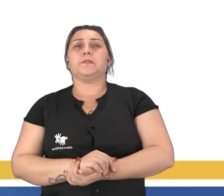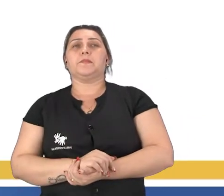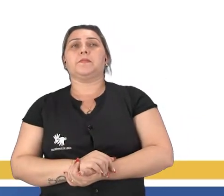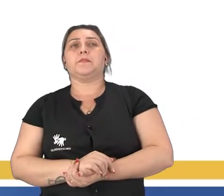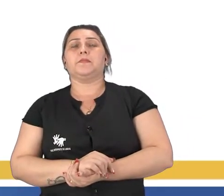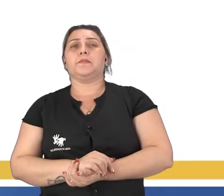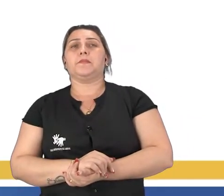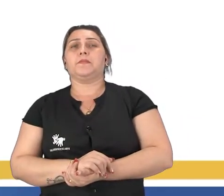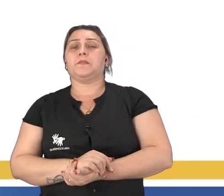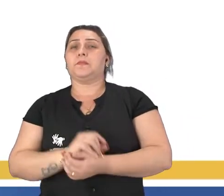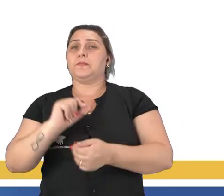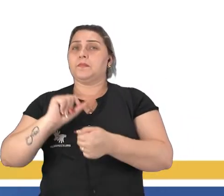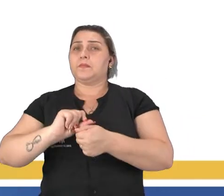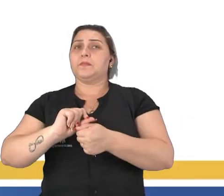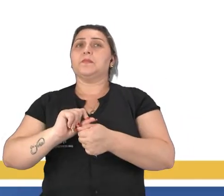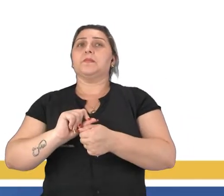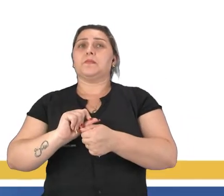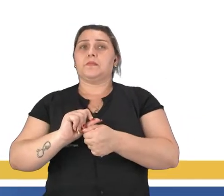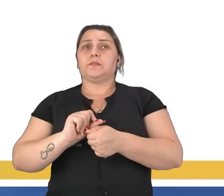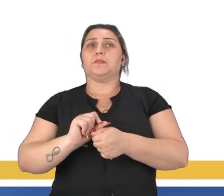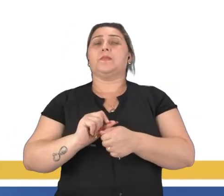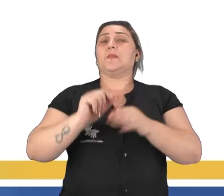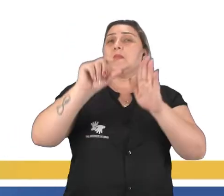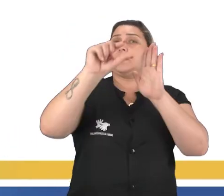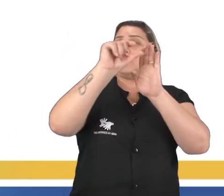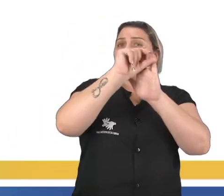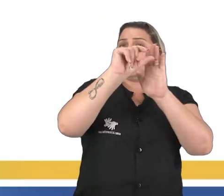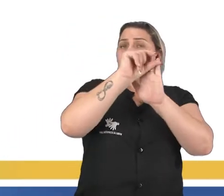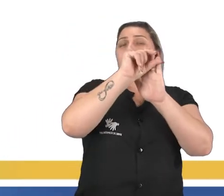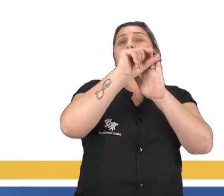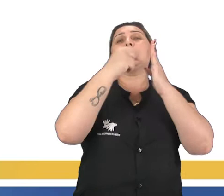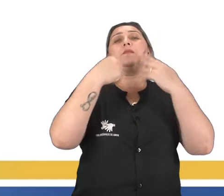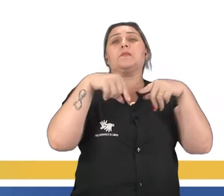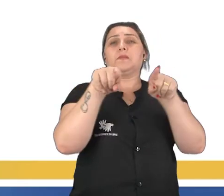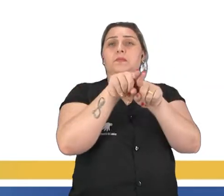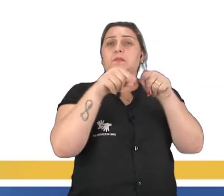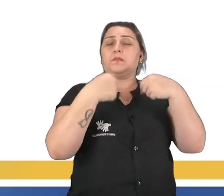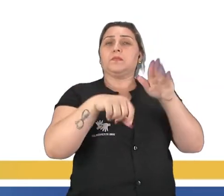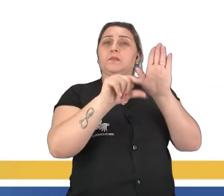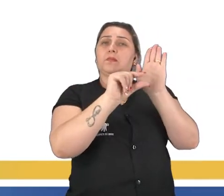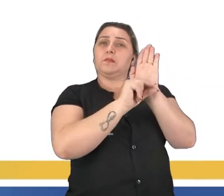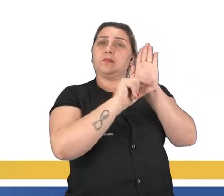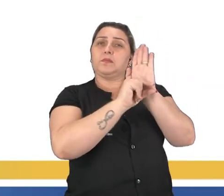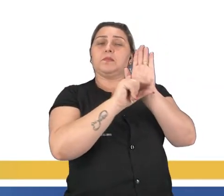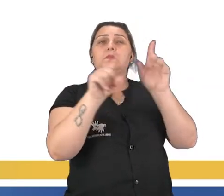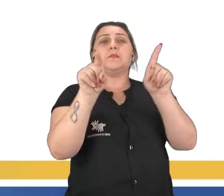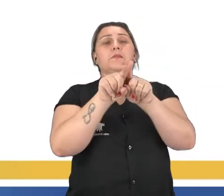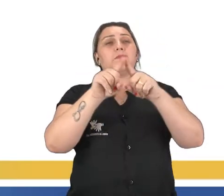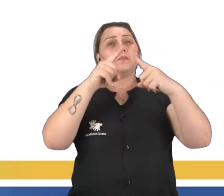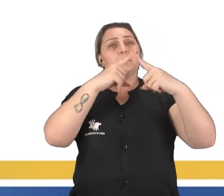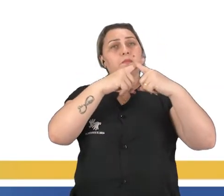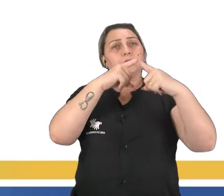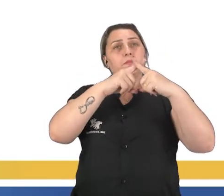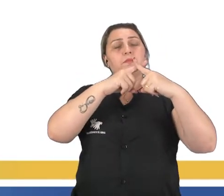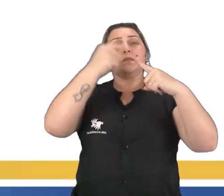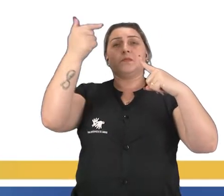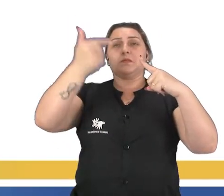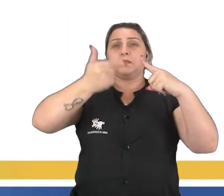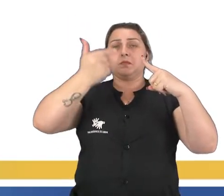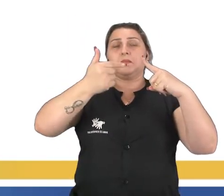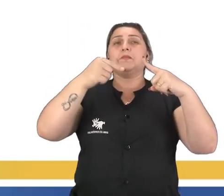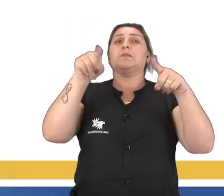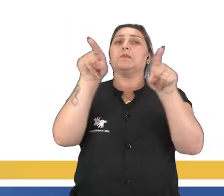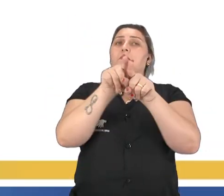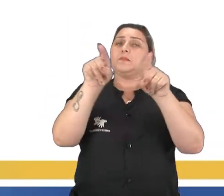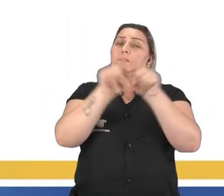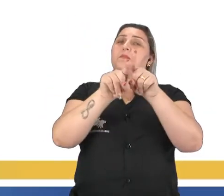ocorre que tudo que eu faço com o numerador, eu tenho que fazer com o meu denominador também. No caso, eu multipliquei o meu numerador por 2, eu